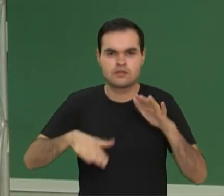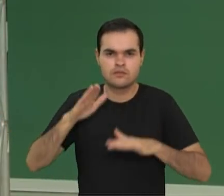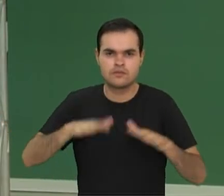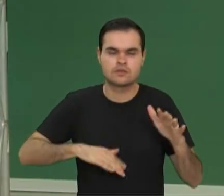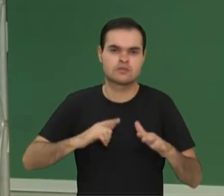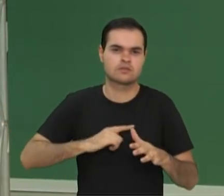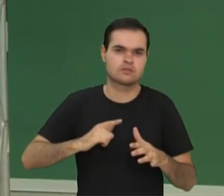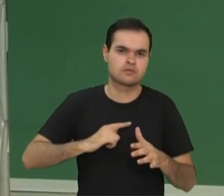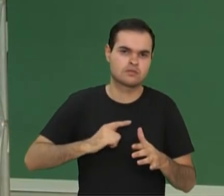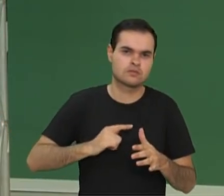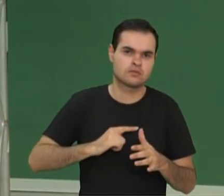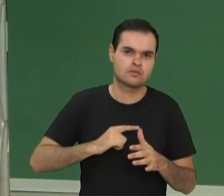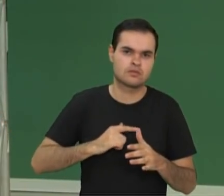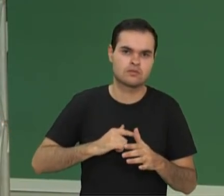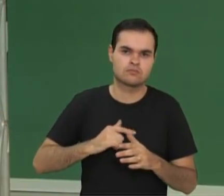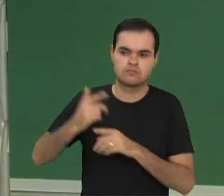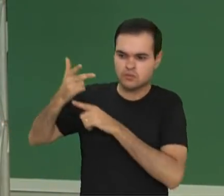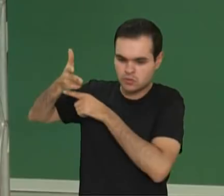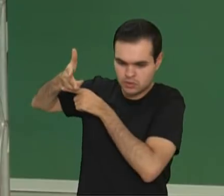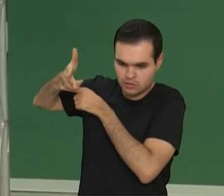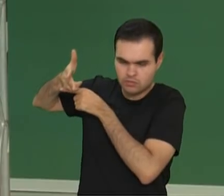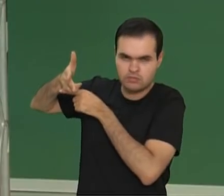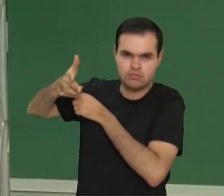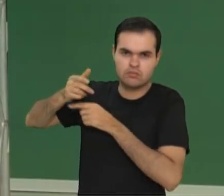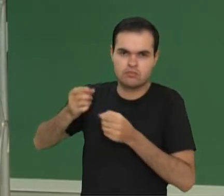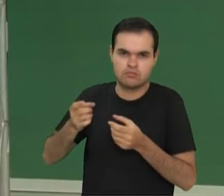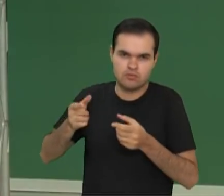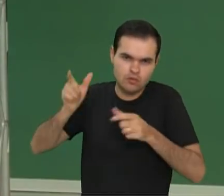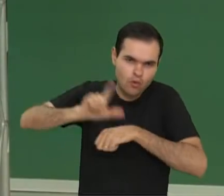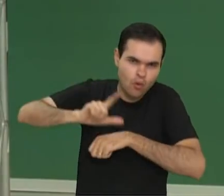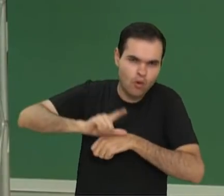algum estabelecimento comercial, certo?